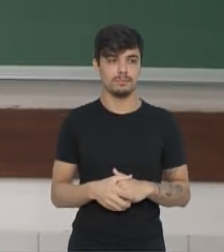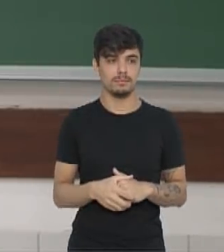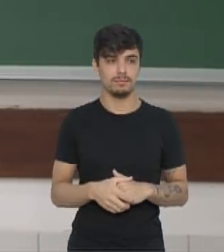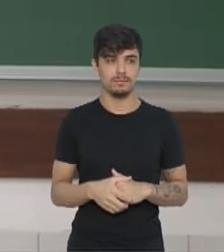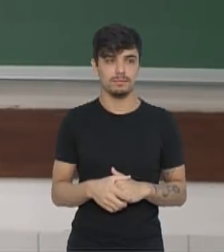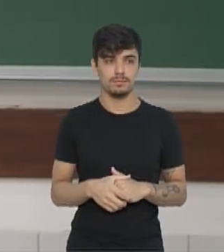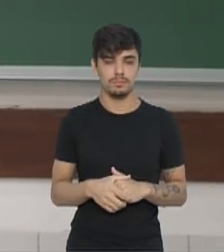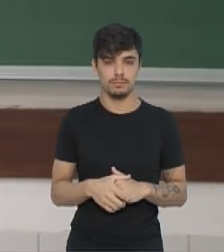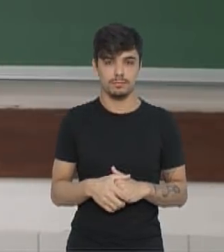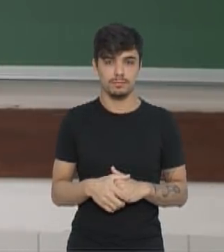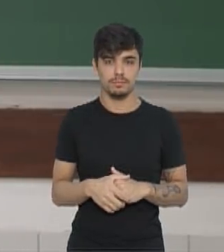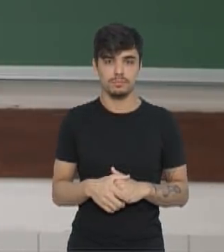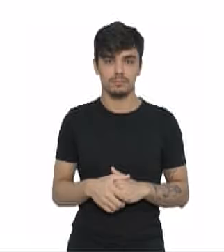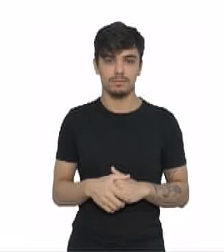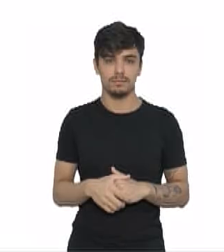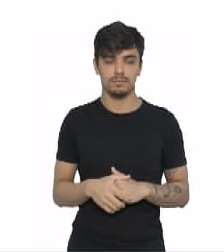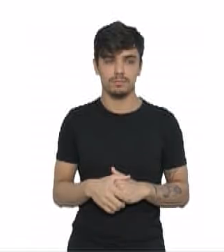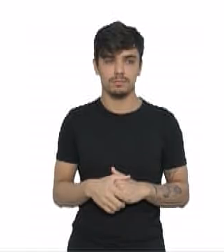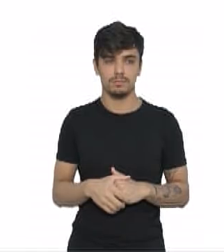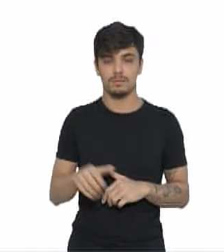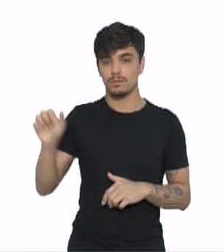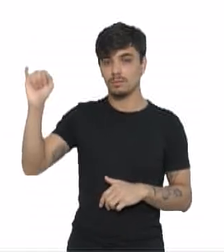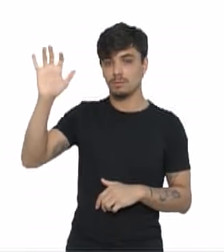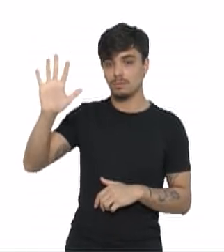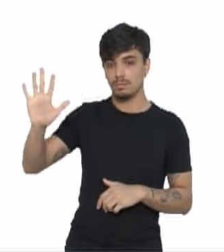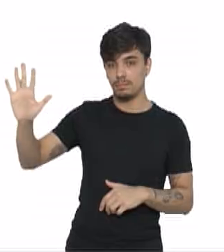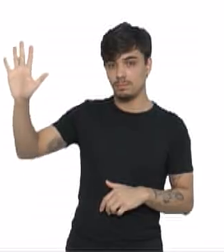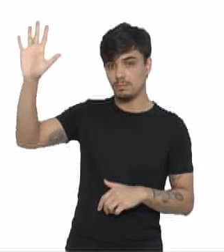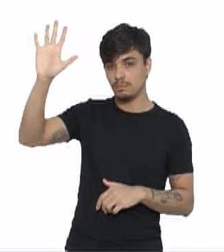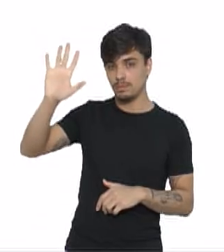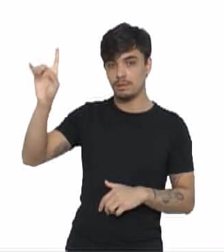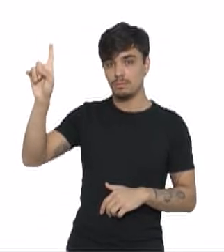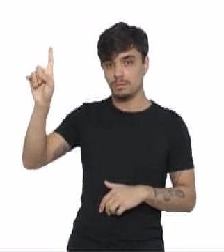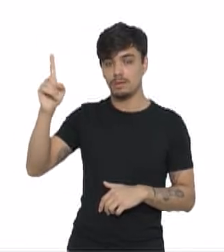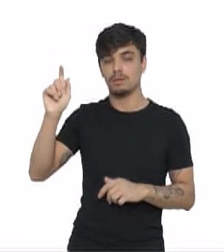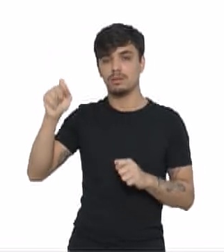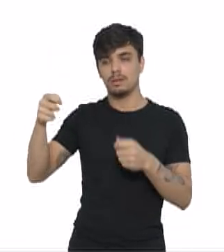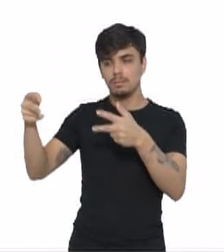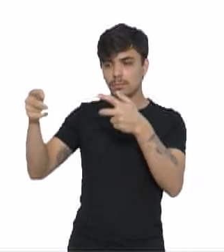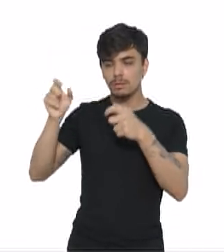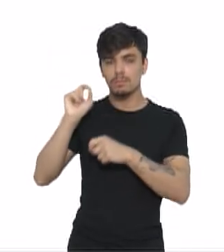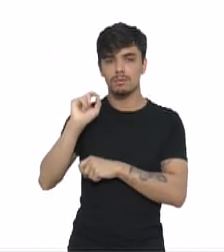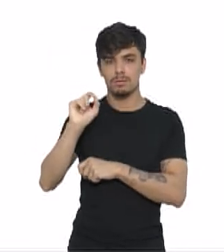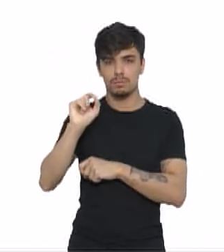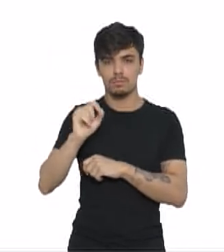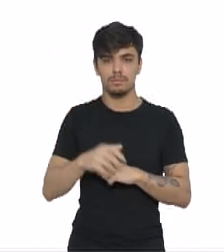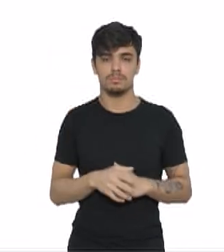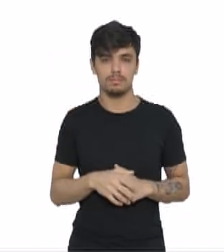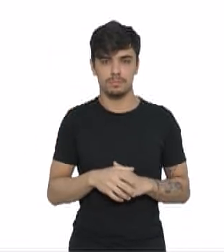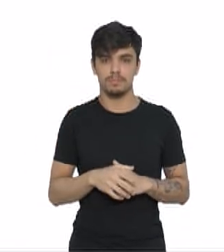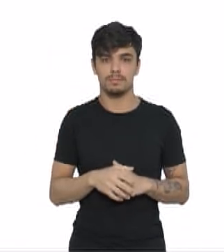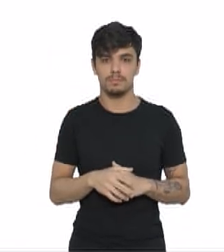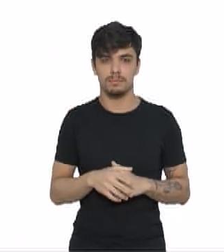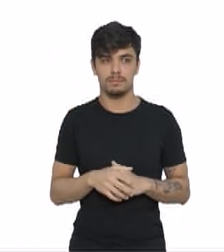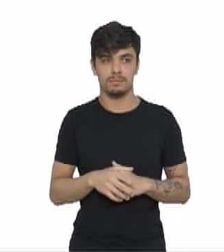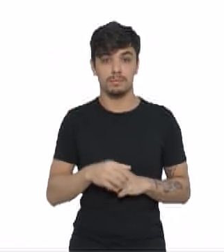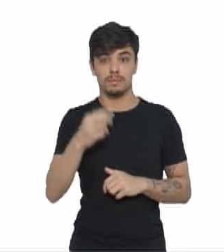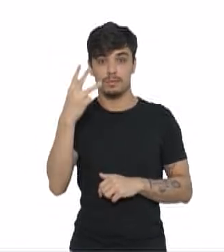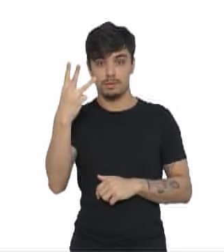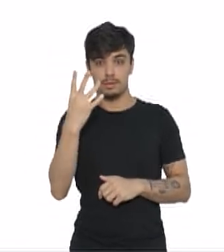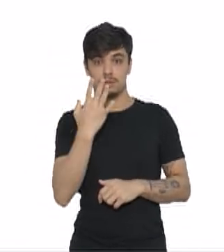Certo? Entre aqui nesse mapa, bastante interessante a gente olhar, esse mapa aqui eu trago para vocês 3